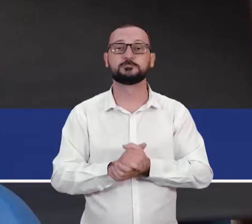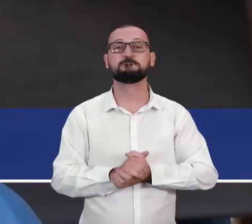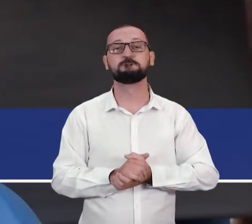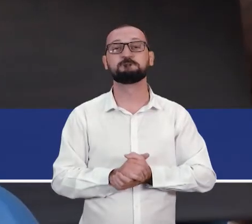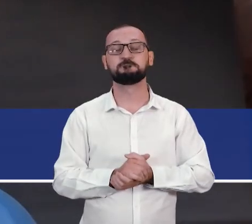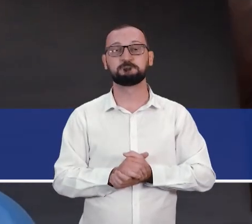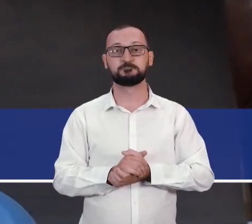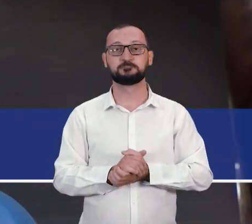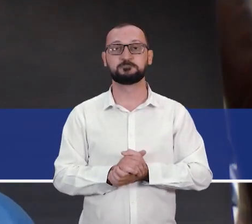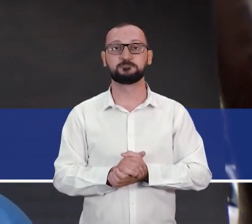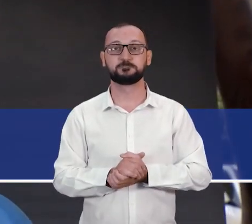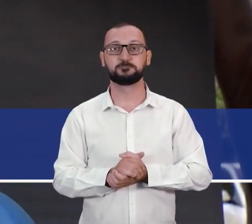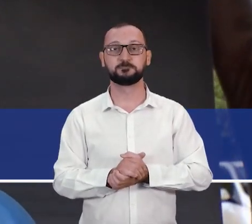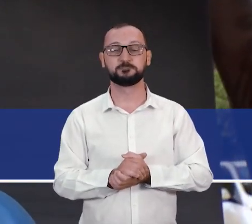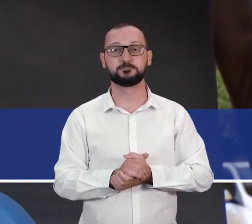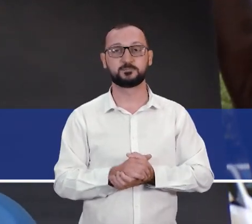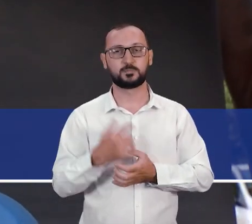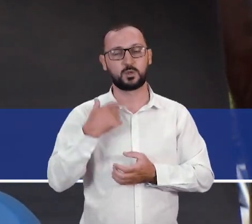leve.